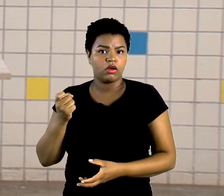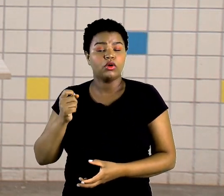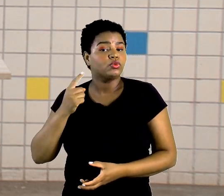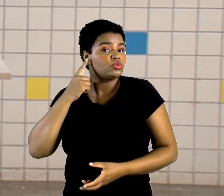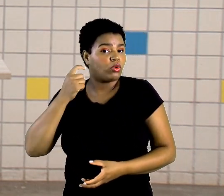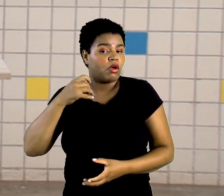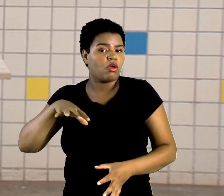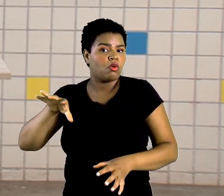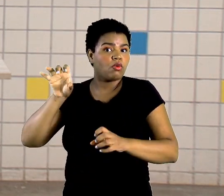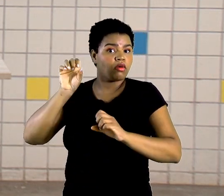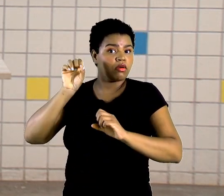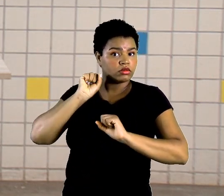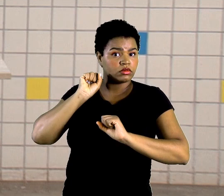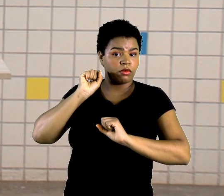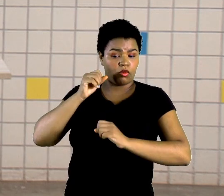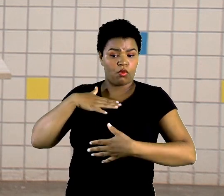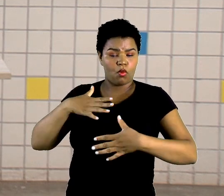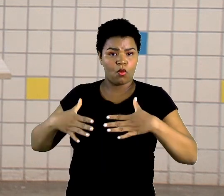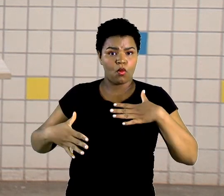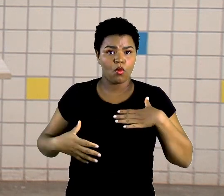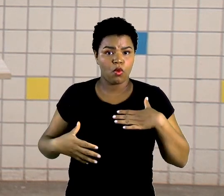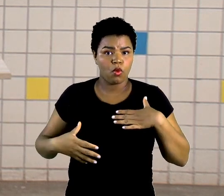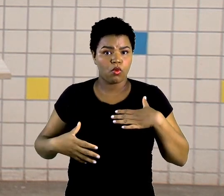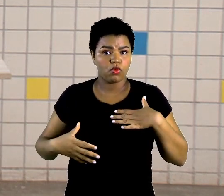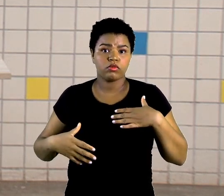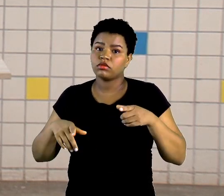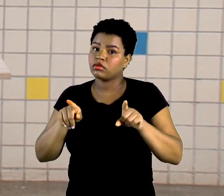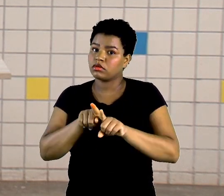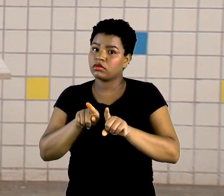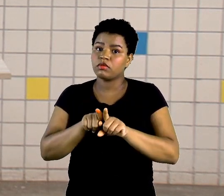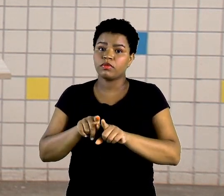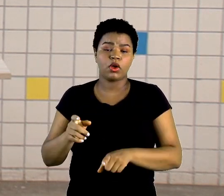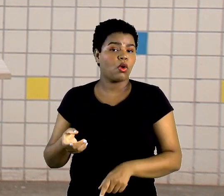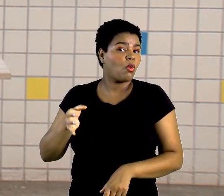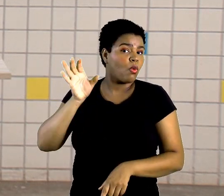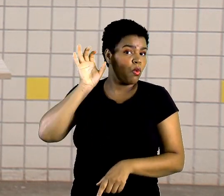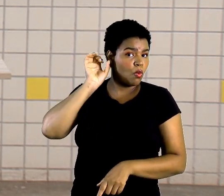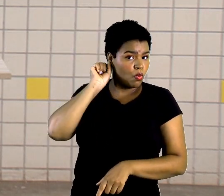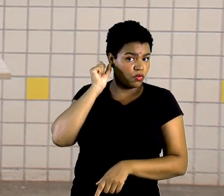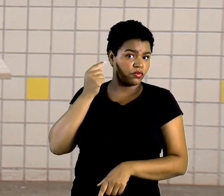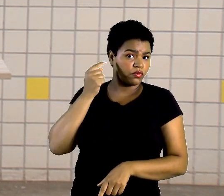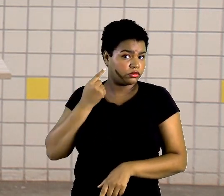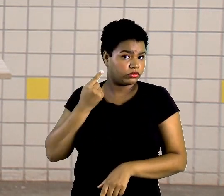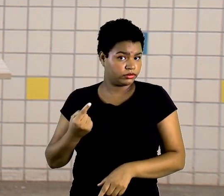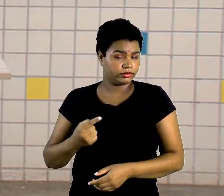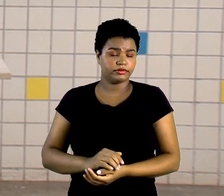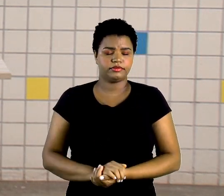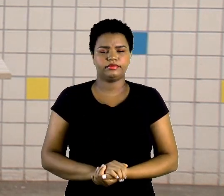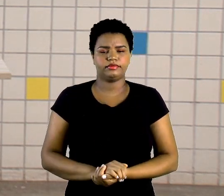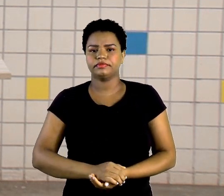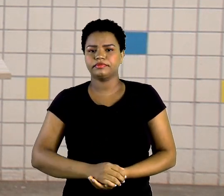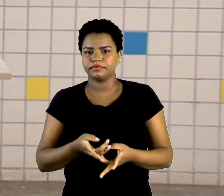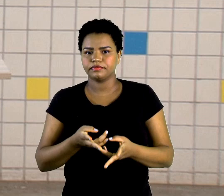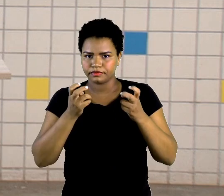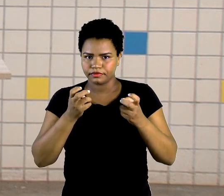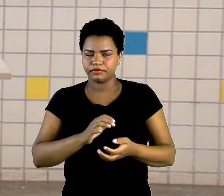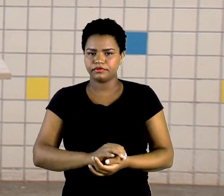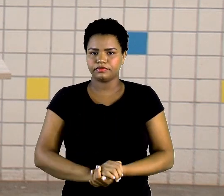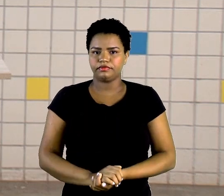meu corpo com a minha audição, tá? Observe aqui, a professora